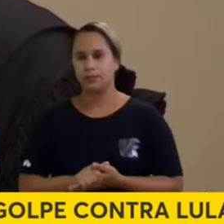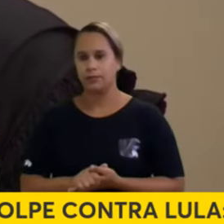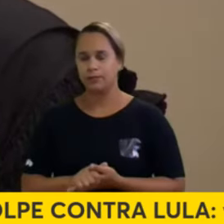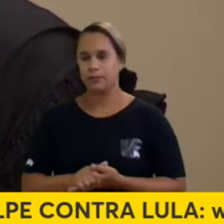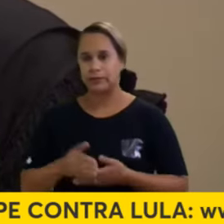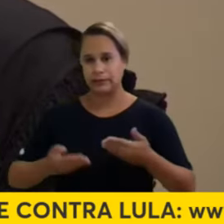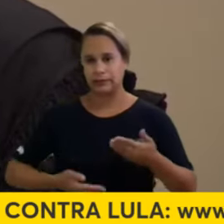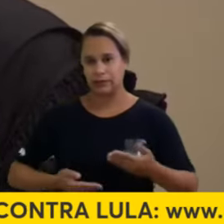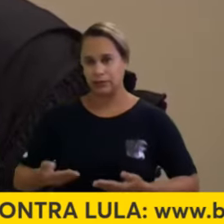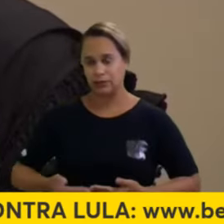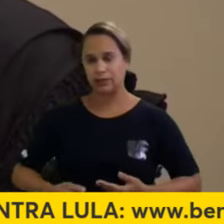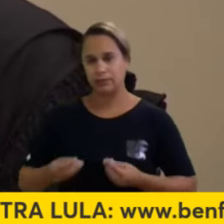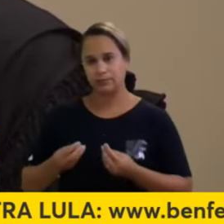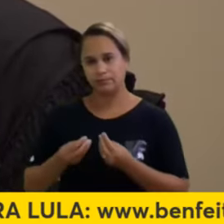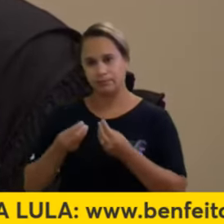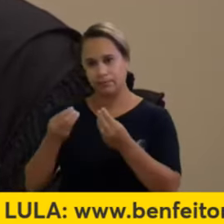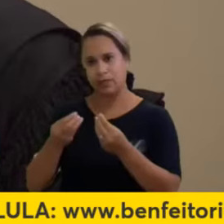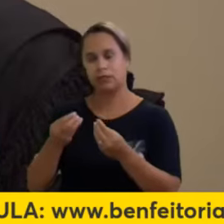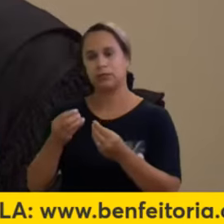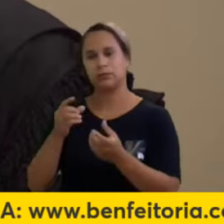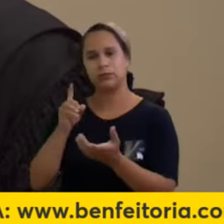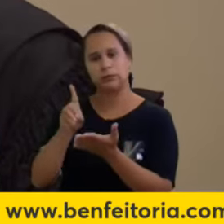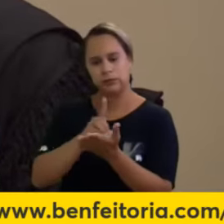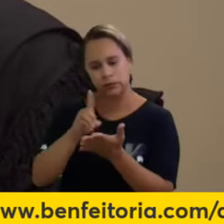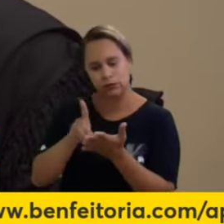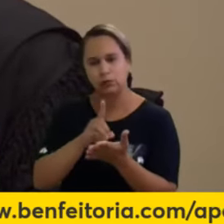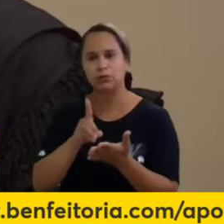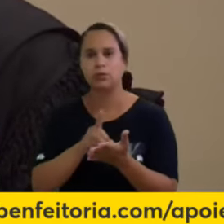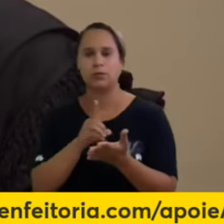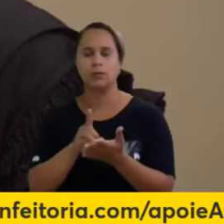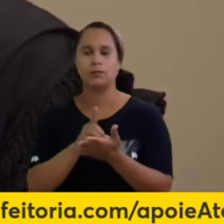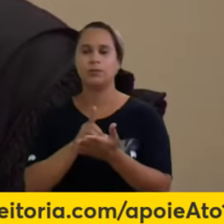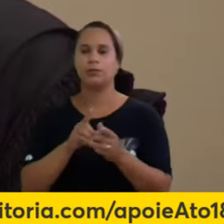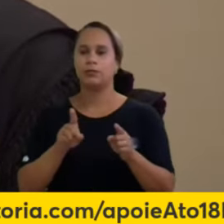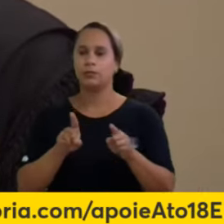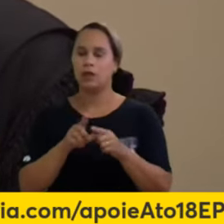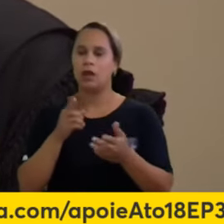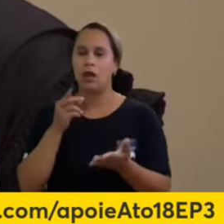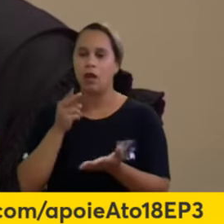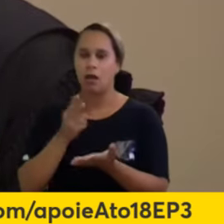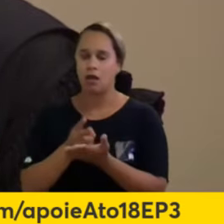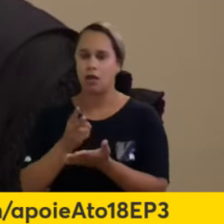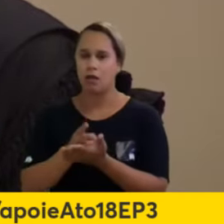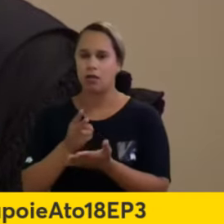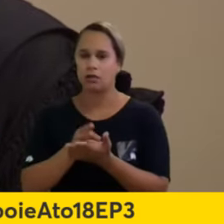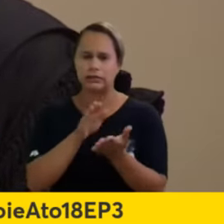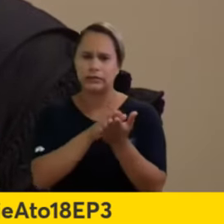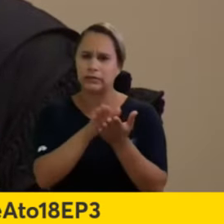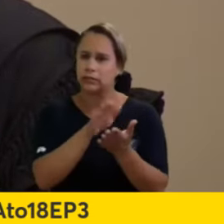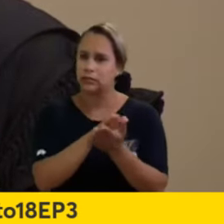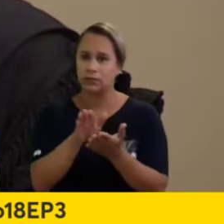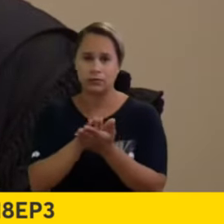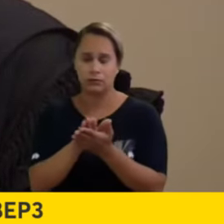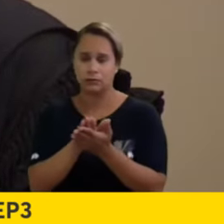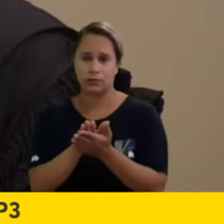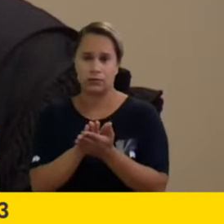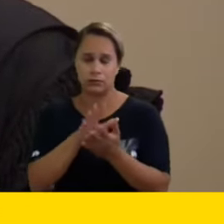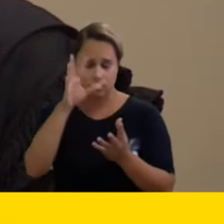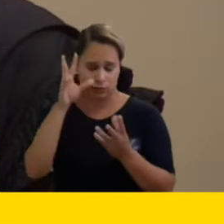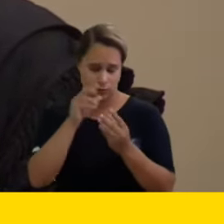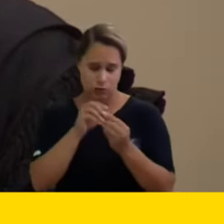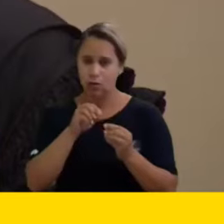comercial do mesmo modo assiste a razão a Ministério Público que fala que essas despesas não podem ser consideradas como pré-campanha